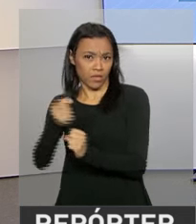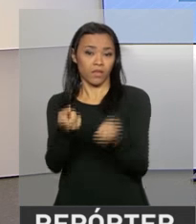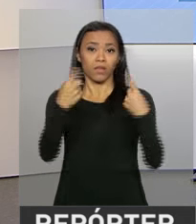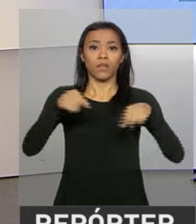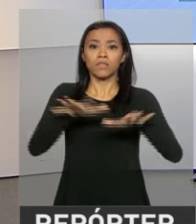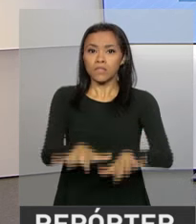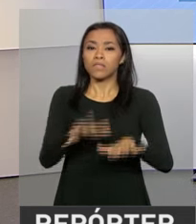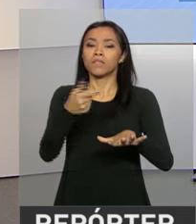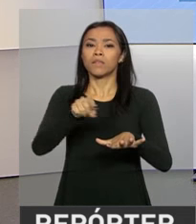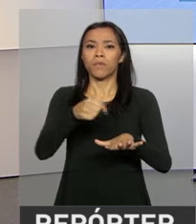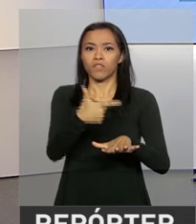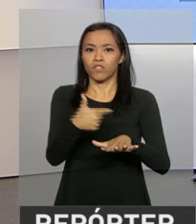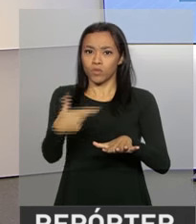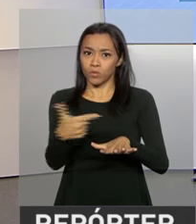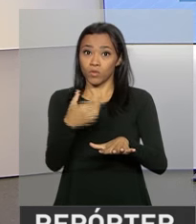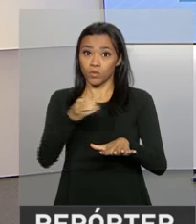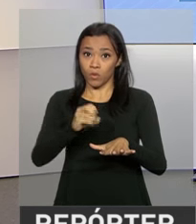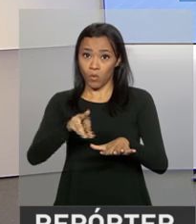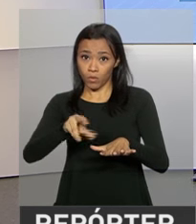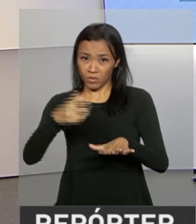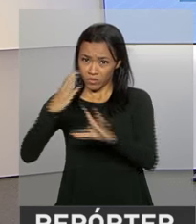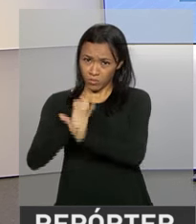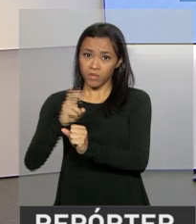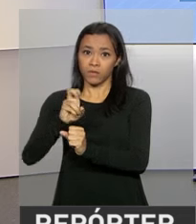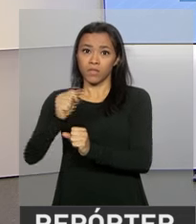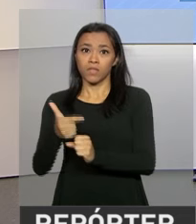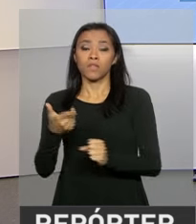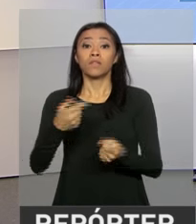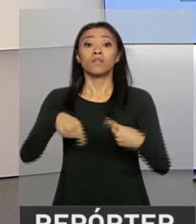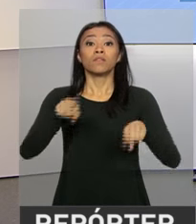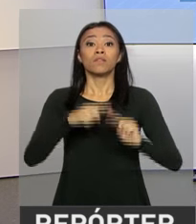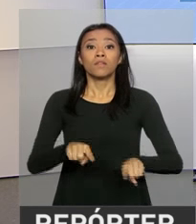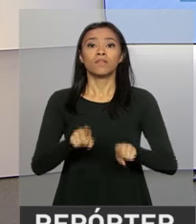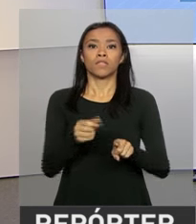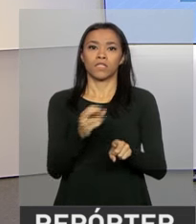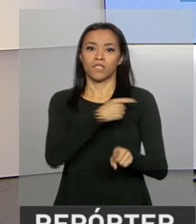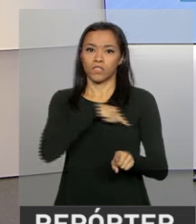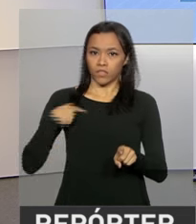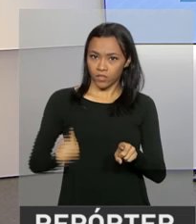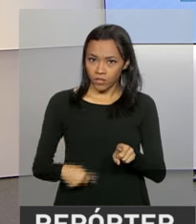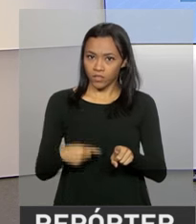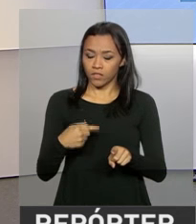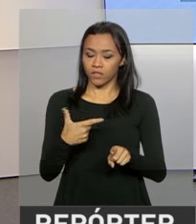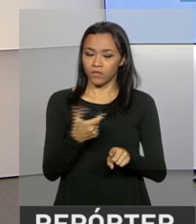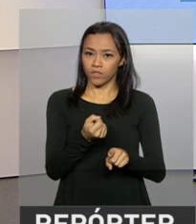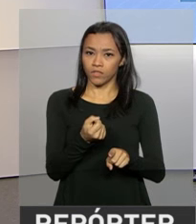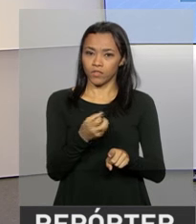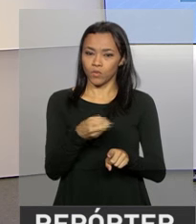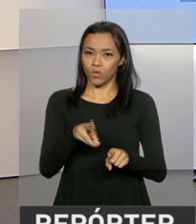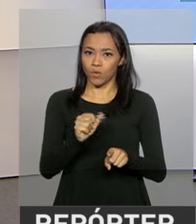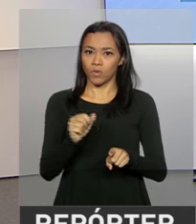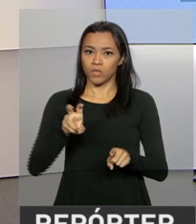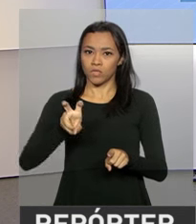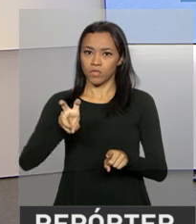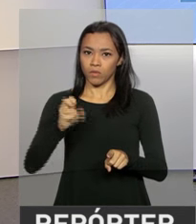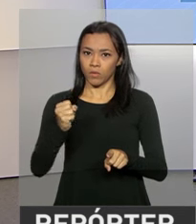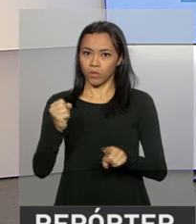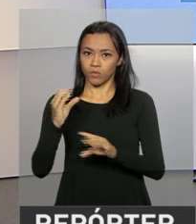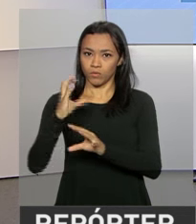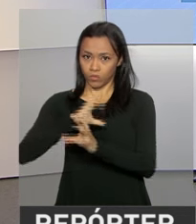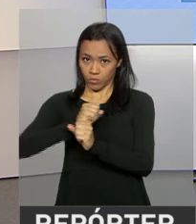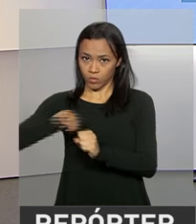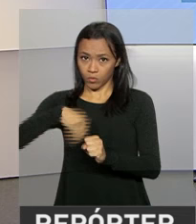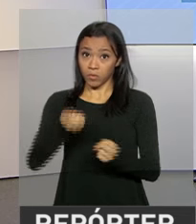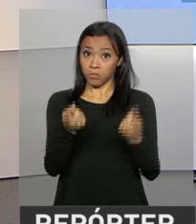22 de ouro 56 no total China 20 de ouro e 58 no total e o